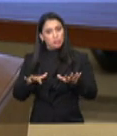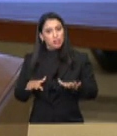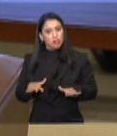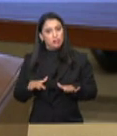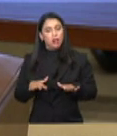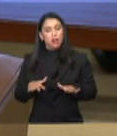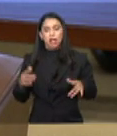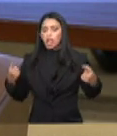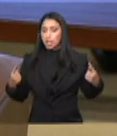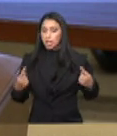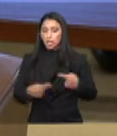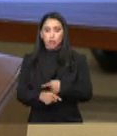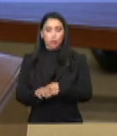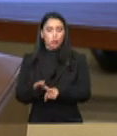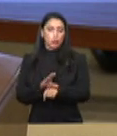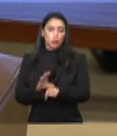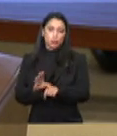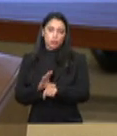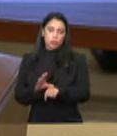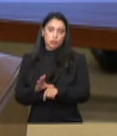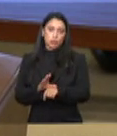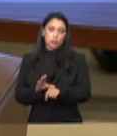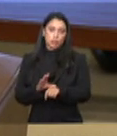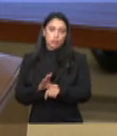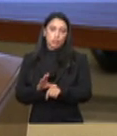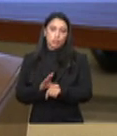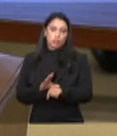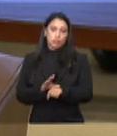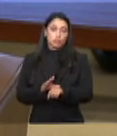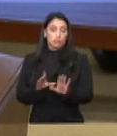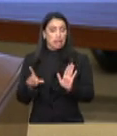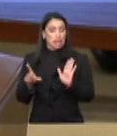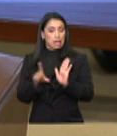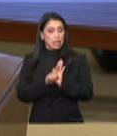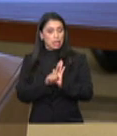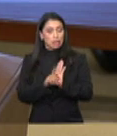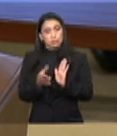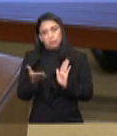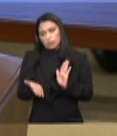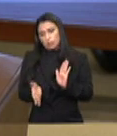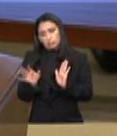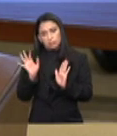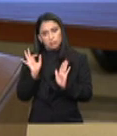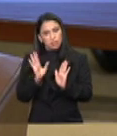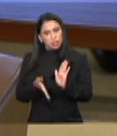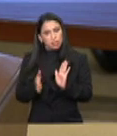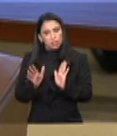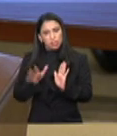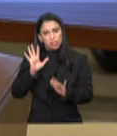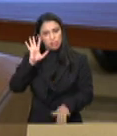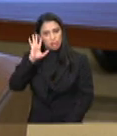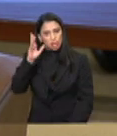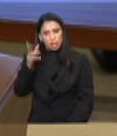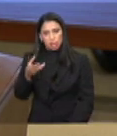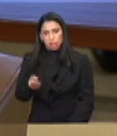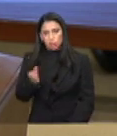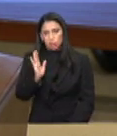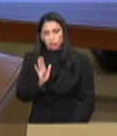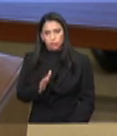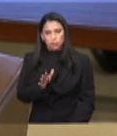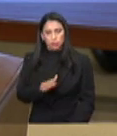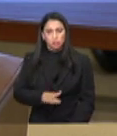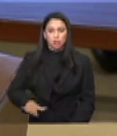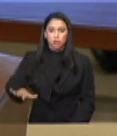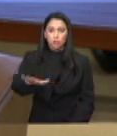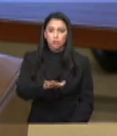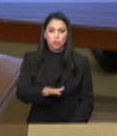a inconstitucionalidade de uma dada lei, isso é suficiente, tolita quaestio, para todos